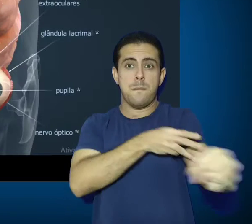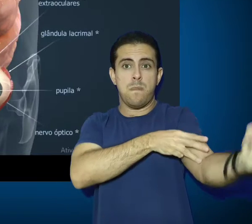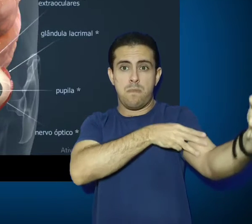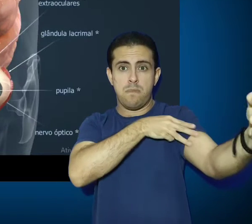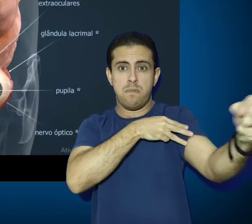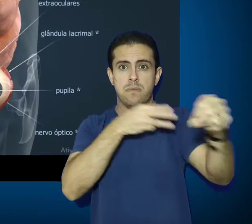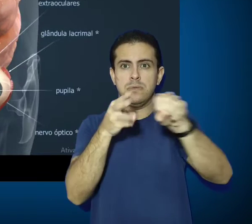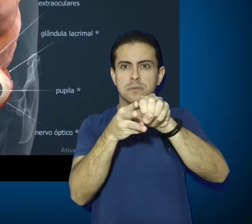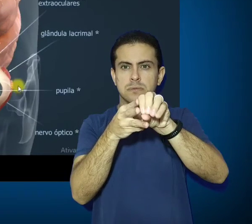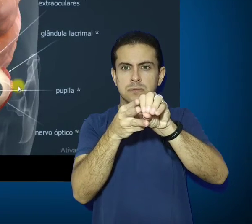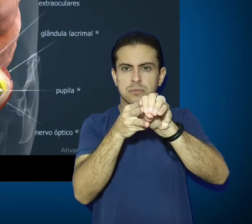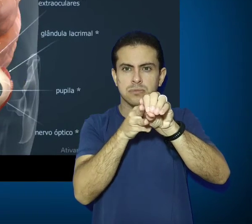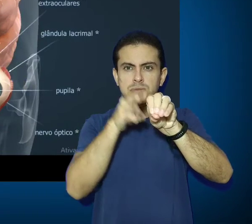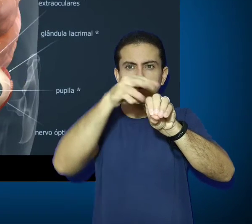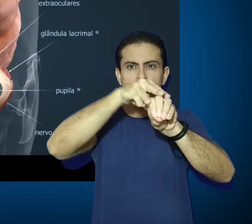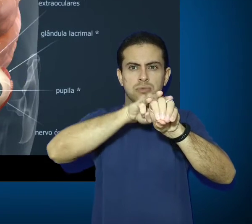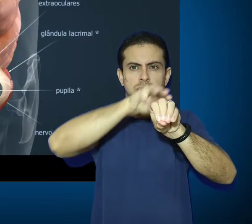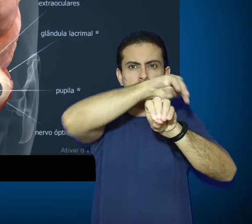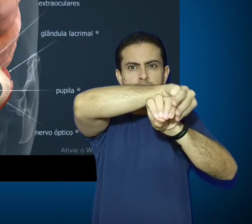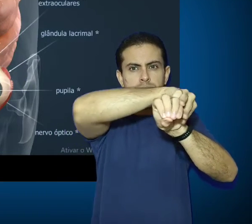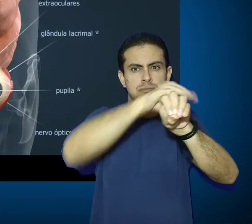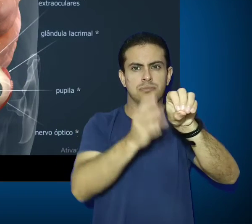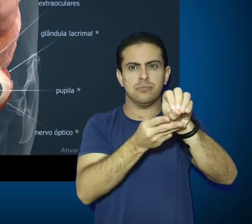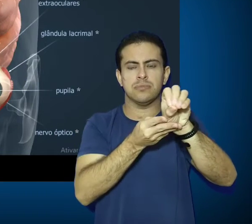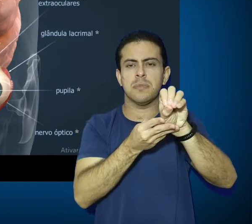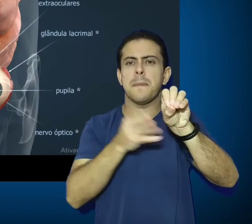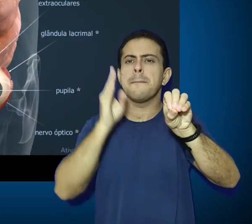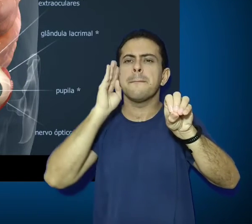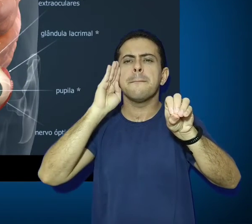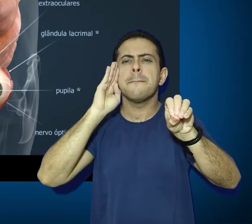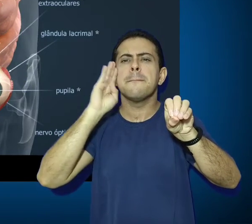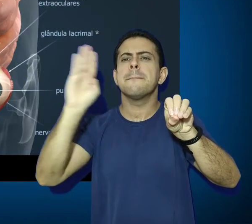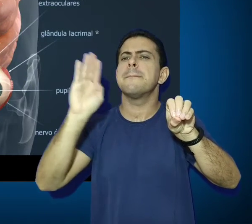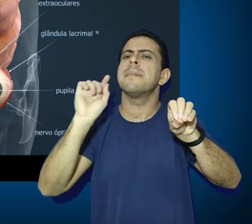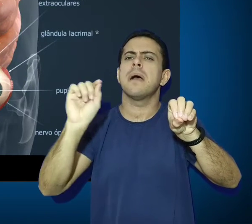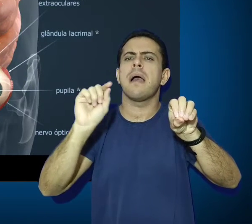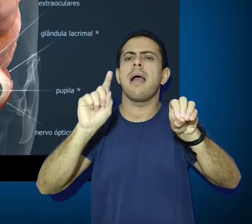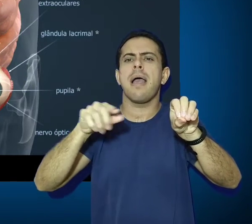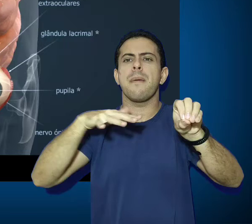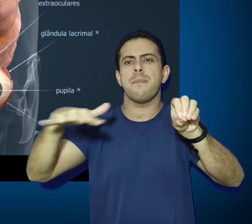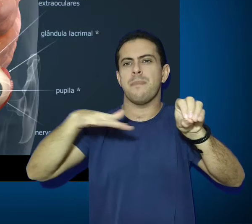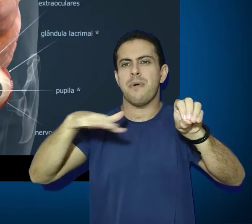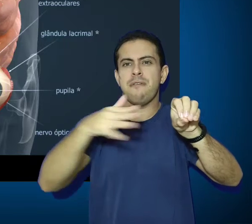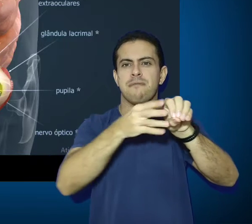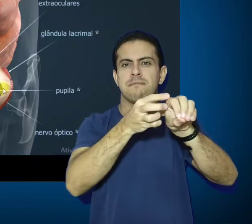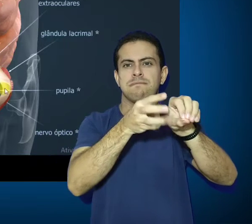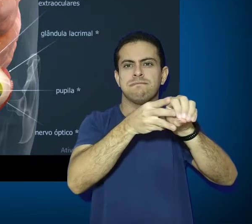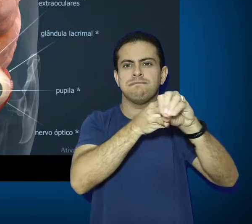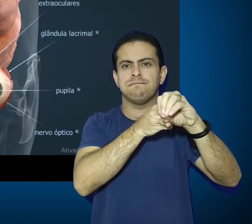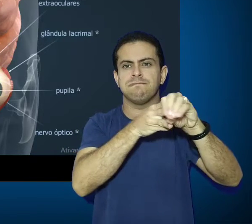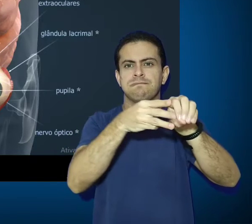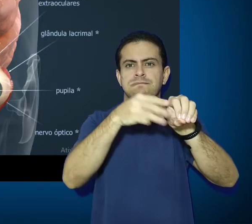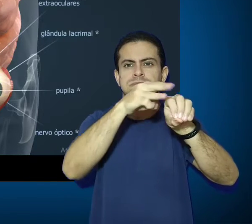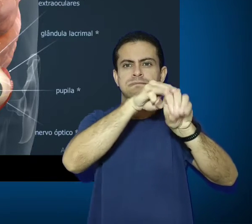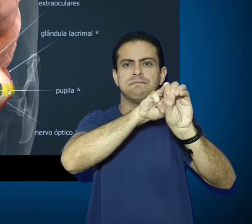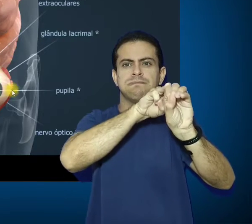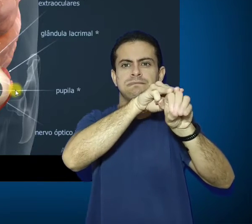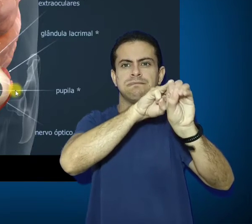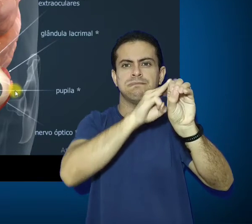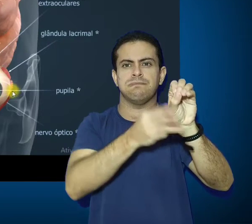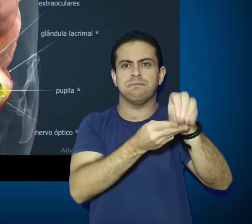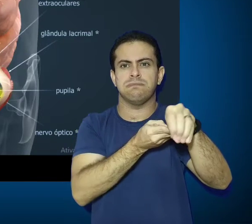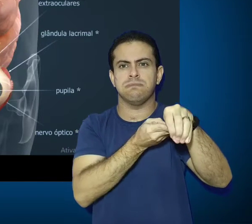extraoculares. São músculos retos que têm a função principal de mover o globo ocular nas mais variadas